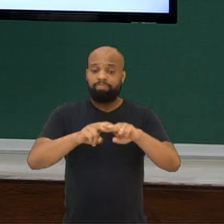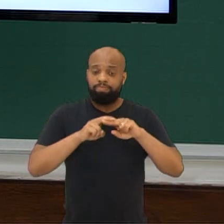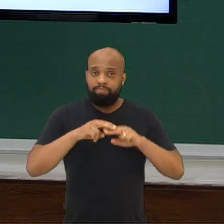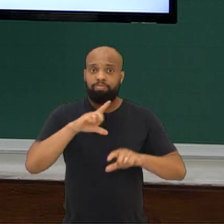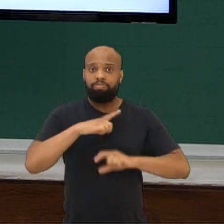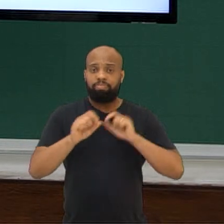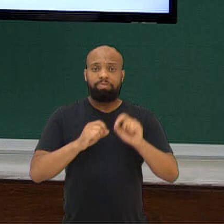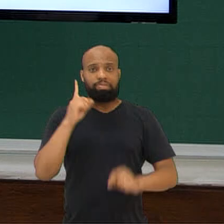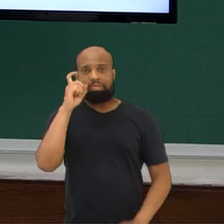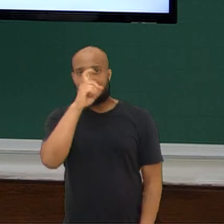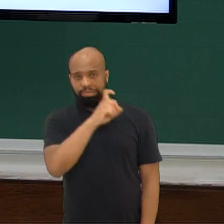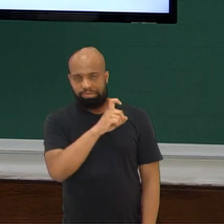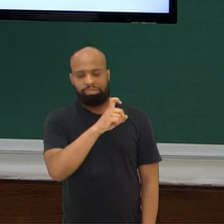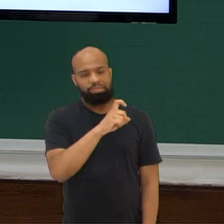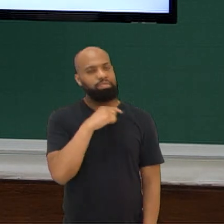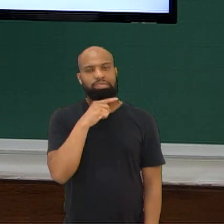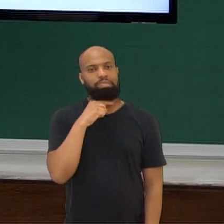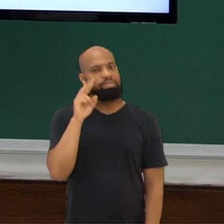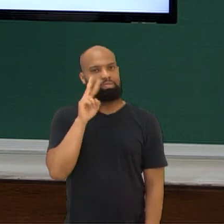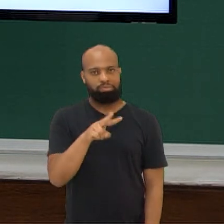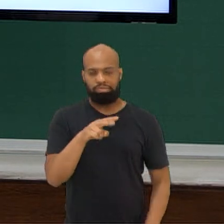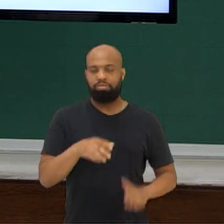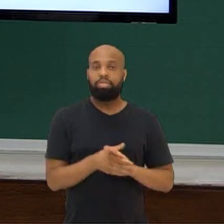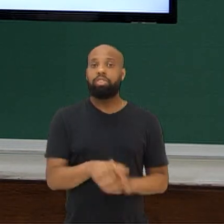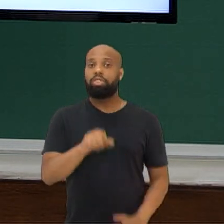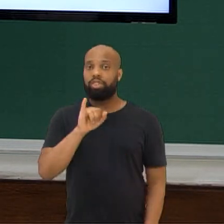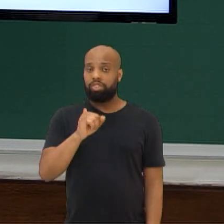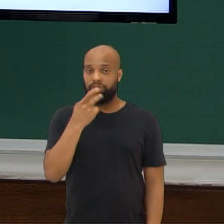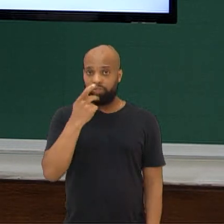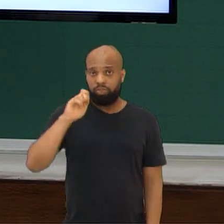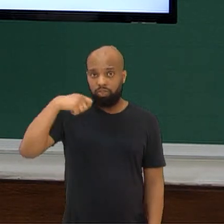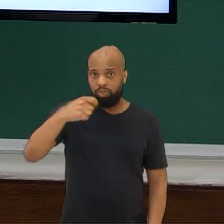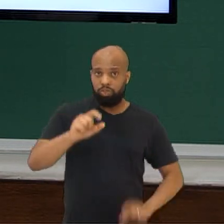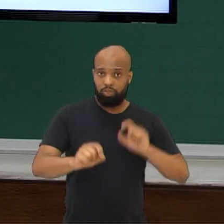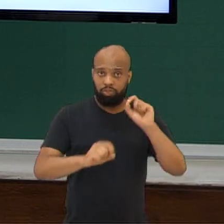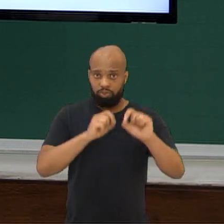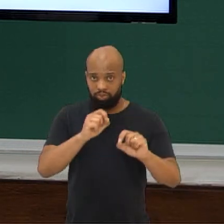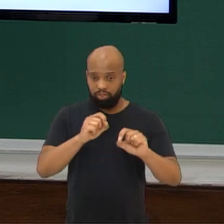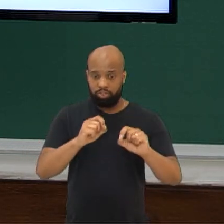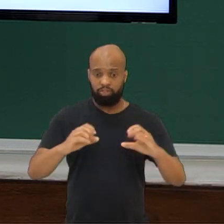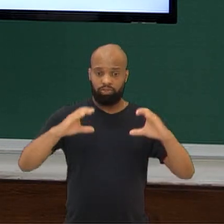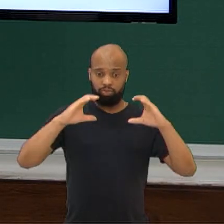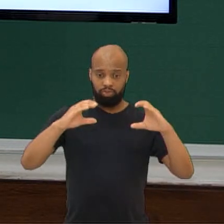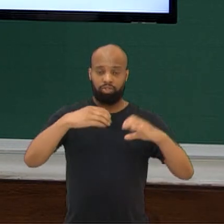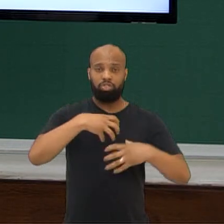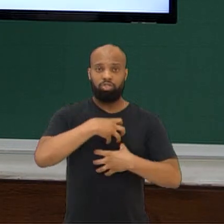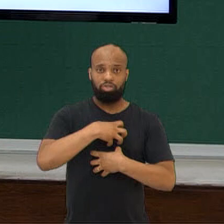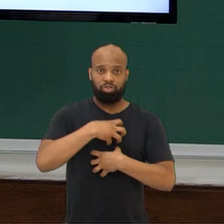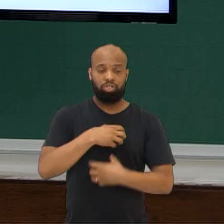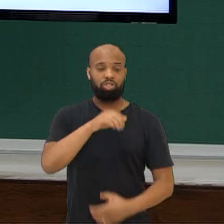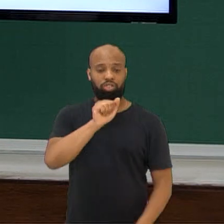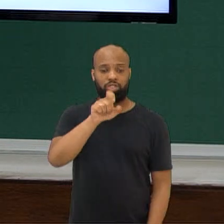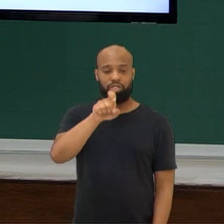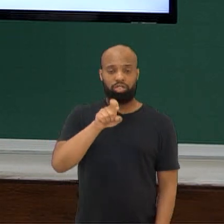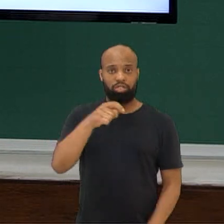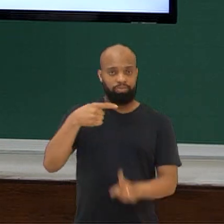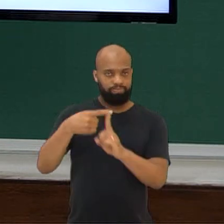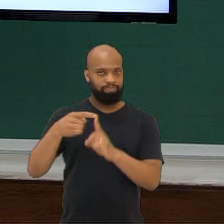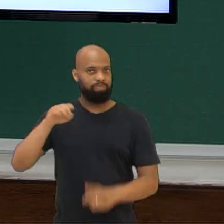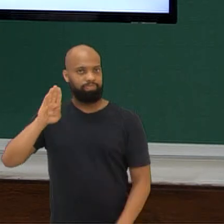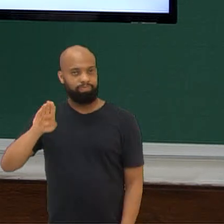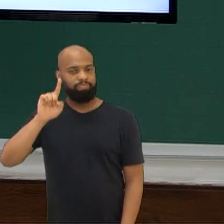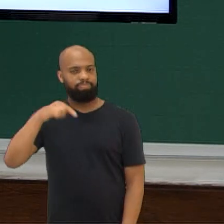sua complexidade. Quando a gente fala de função afim, é tranquilo a gente conseguir fazer